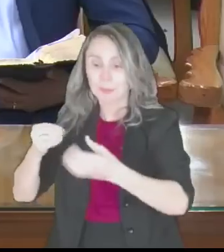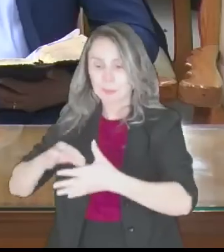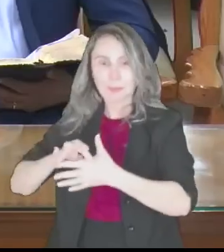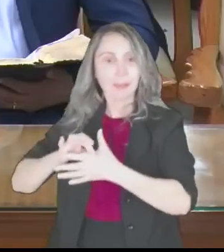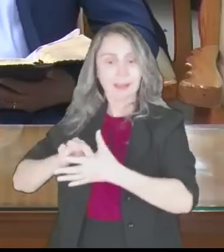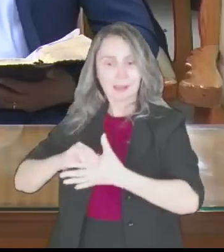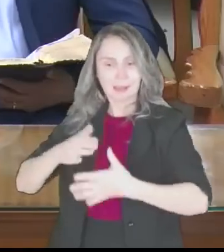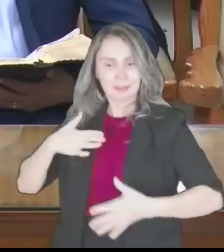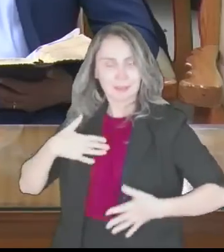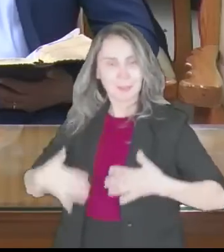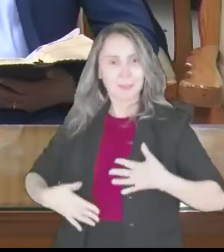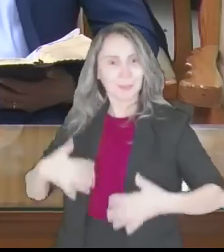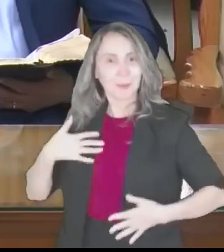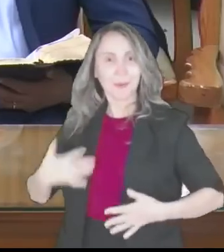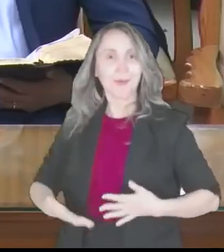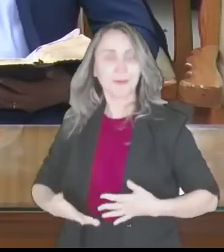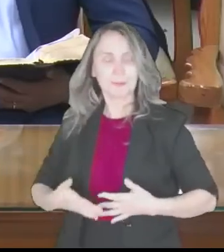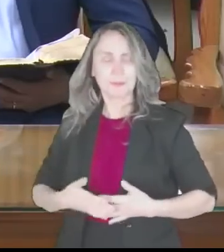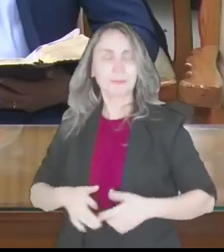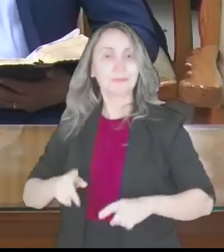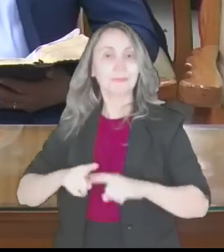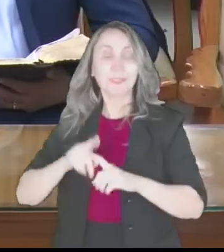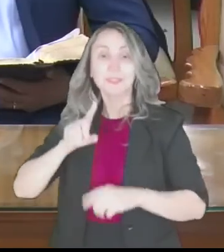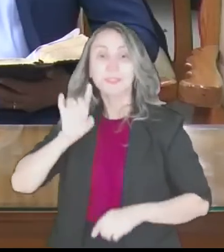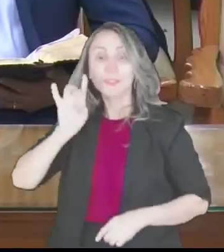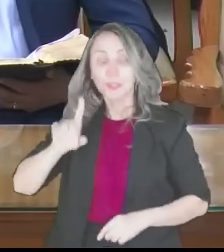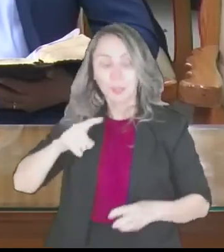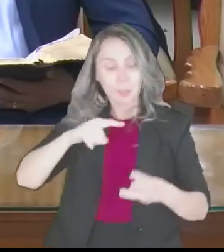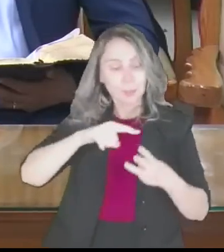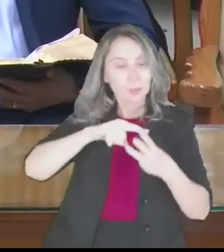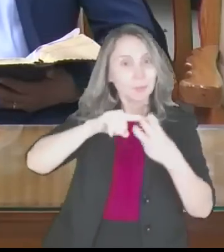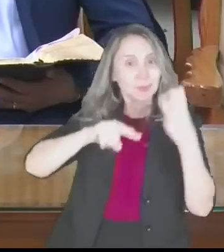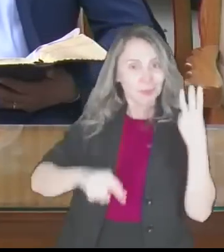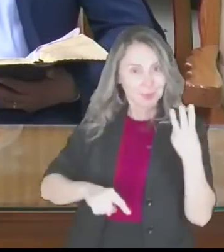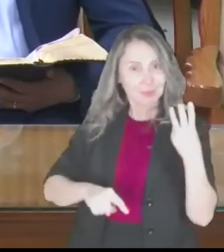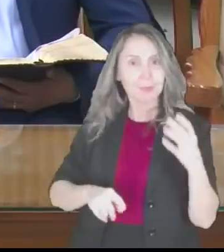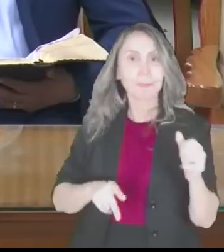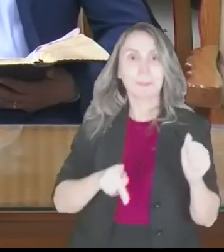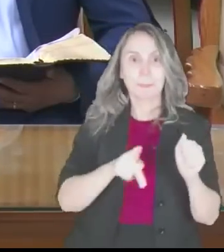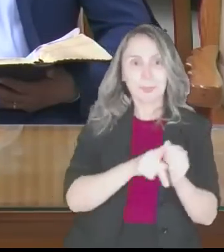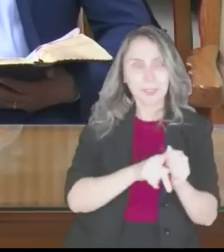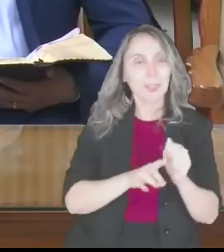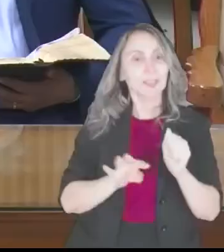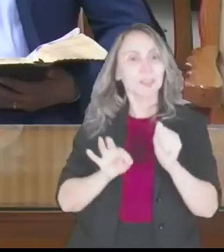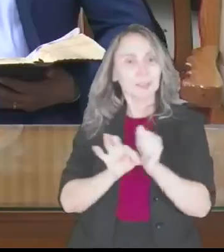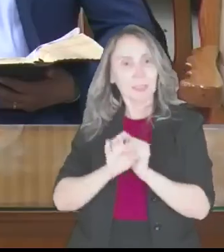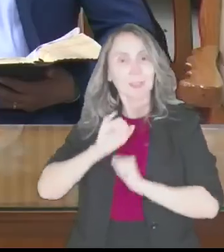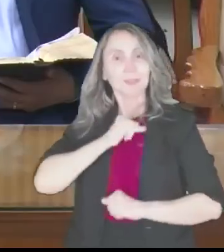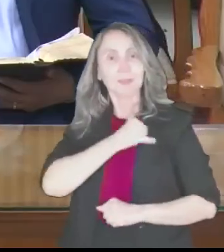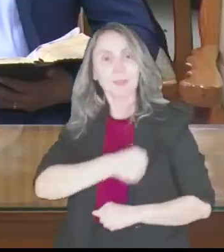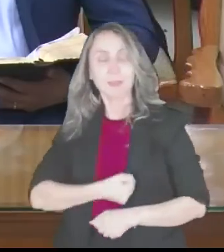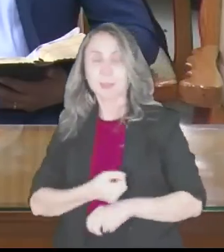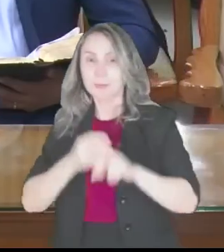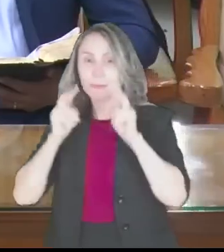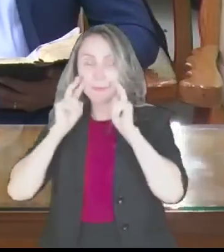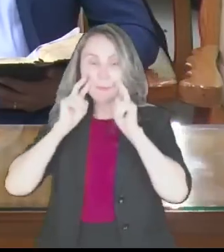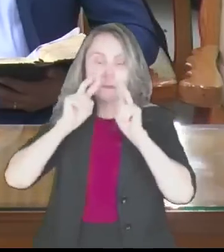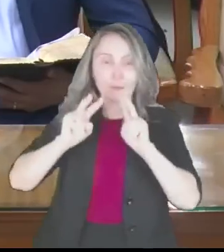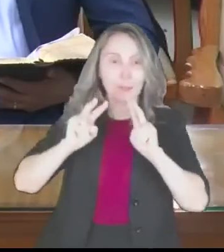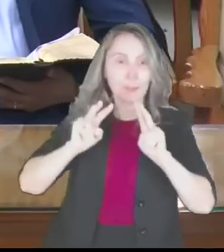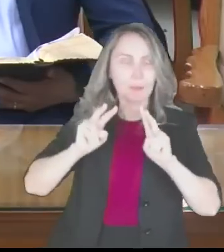Pedro, Tiago e João foi que viram a casca da humanidade se abrir e o Cristo divino que estava